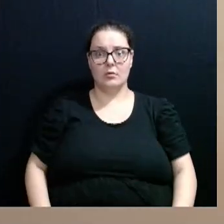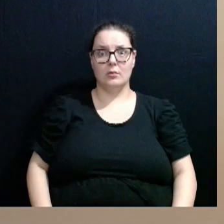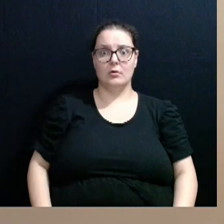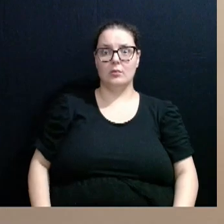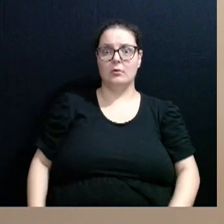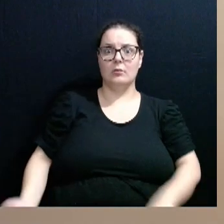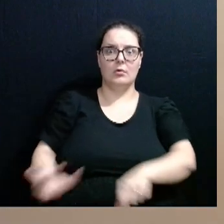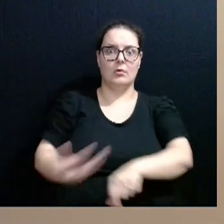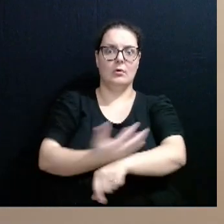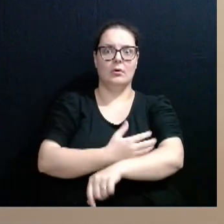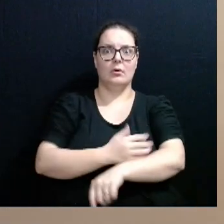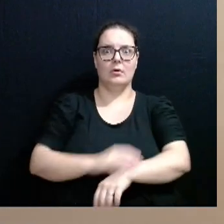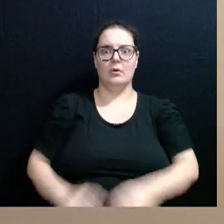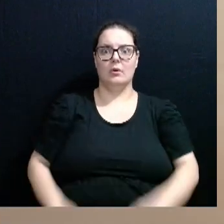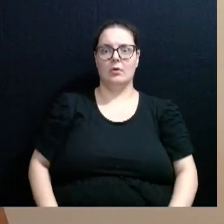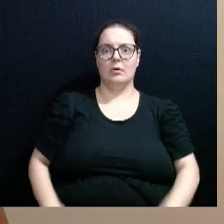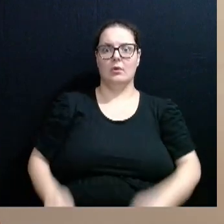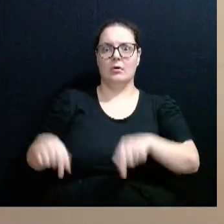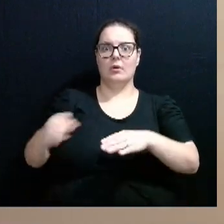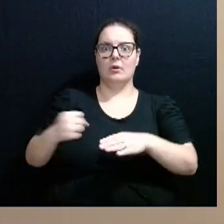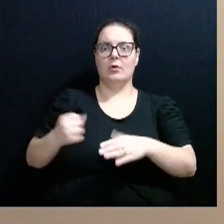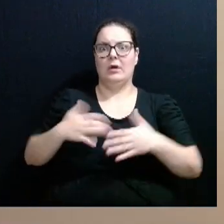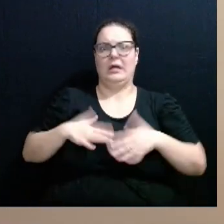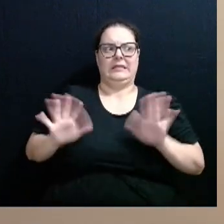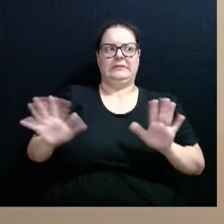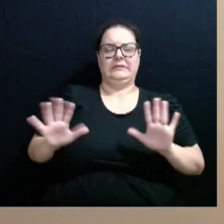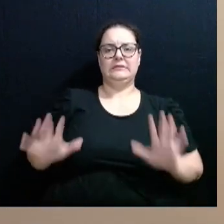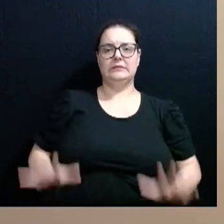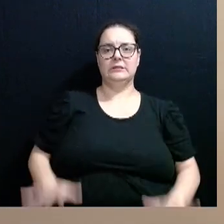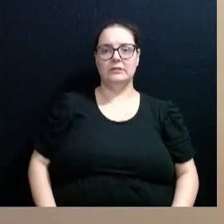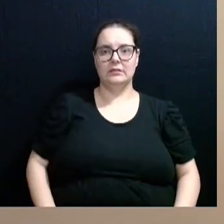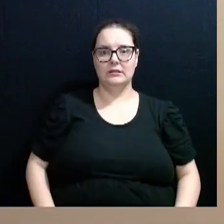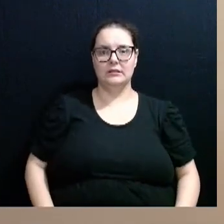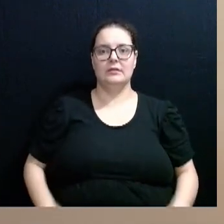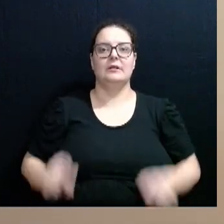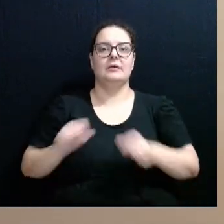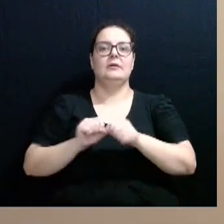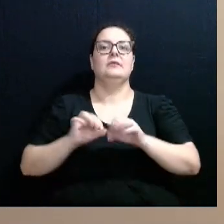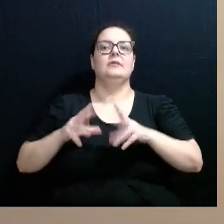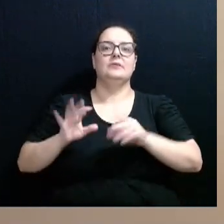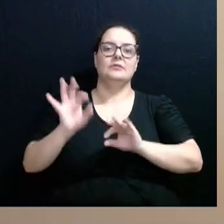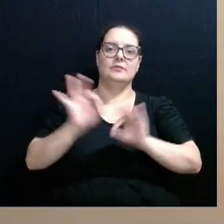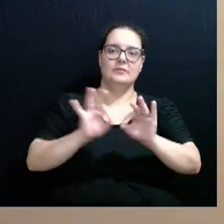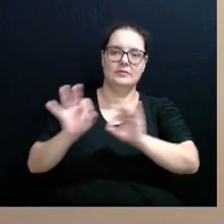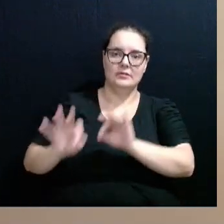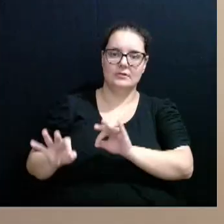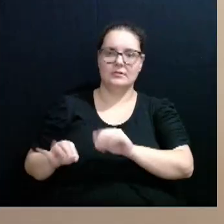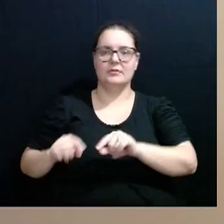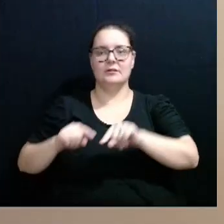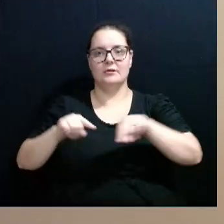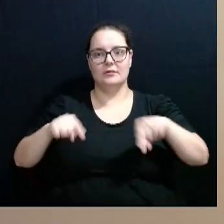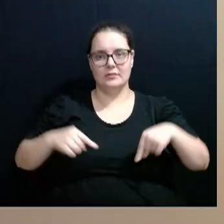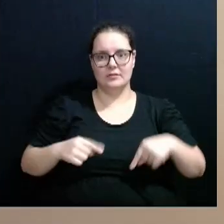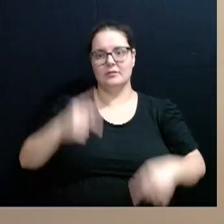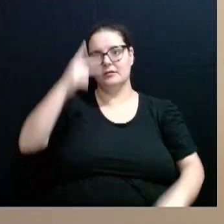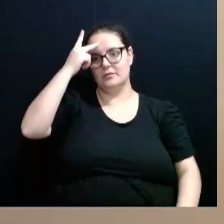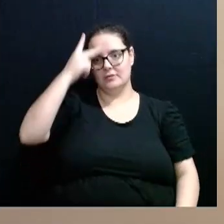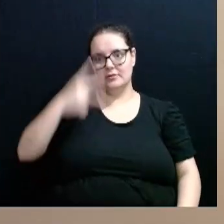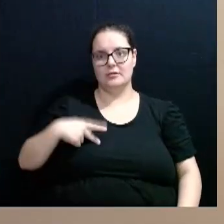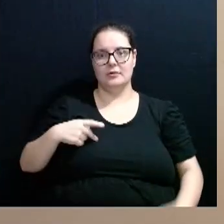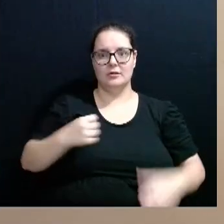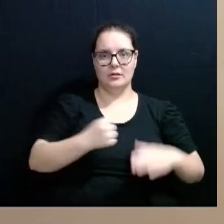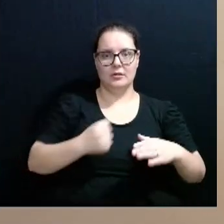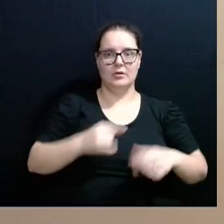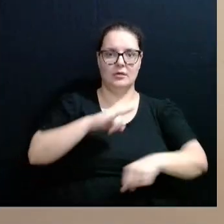de cozinha coletiva, a gente não aguenta mais. Aí a gente refez todo o projeto, são apartamentos com sua própria cozinha, banheiro e 2 quartos.